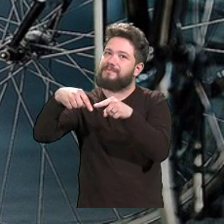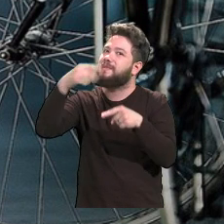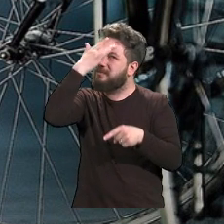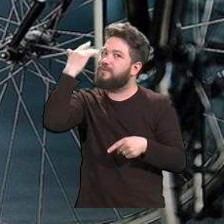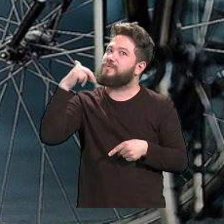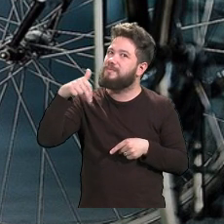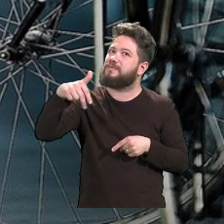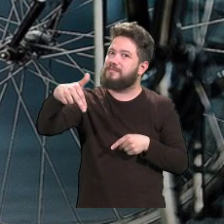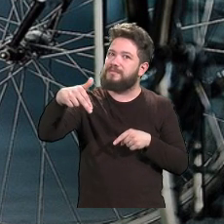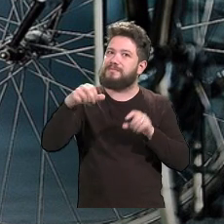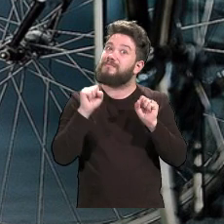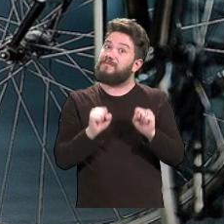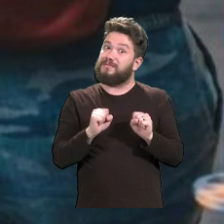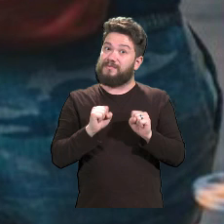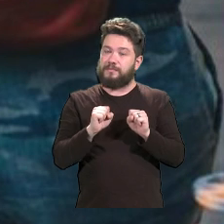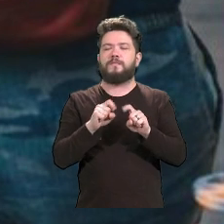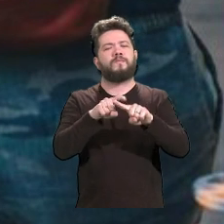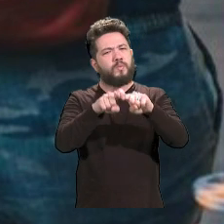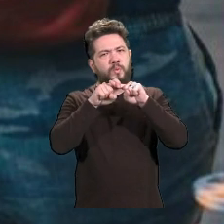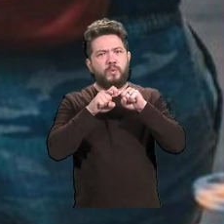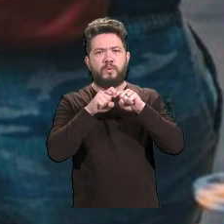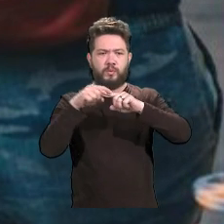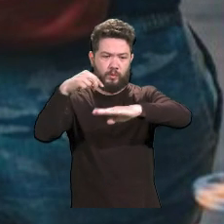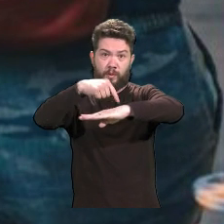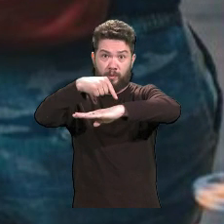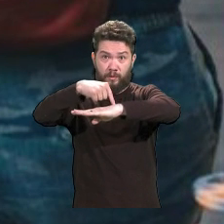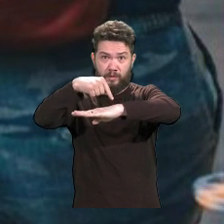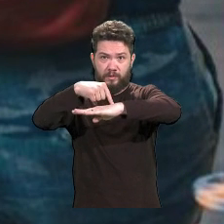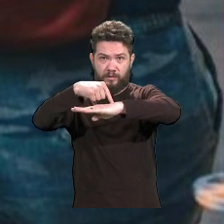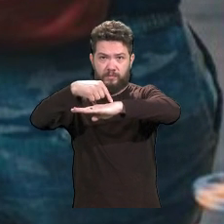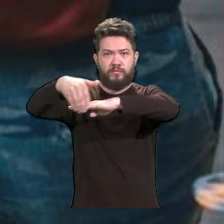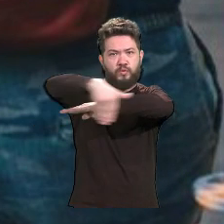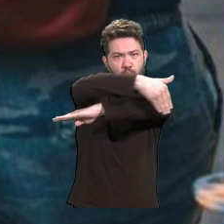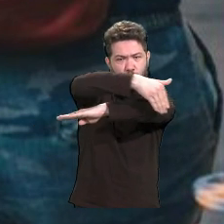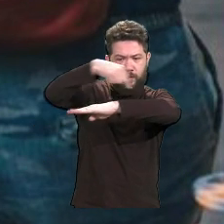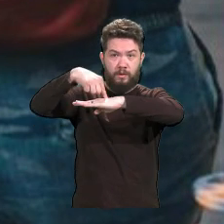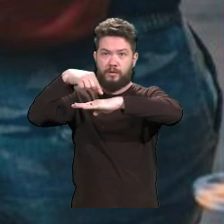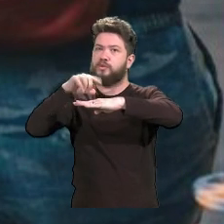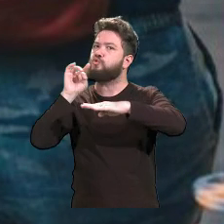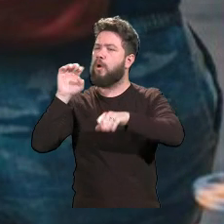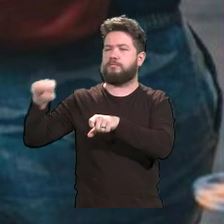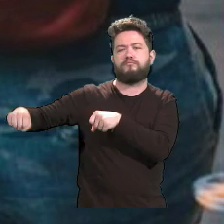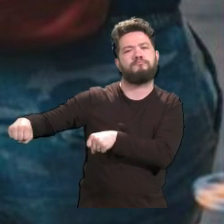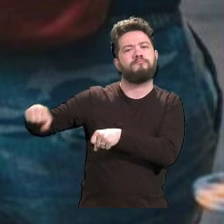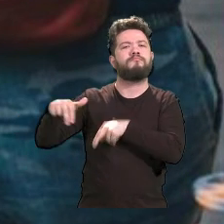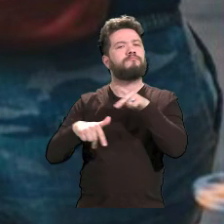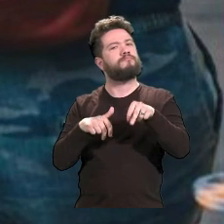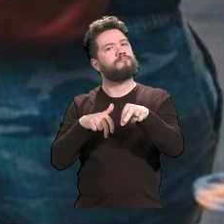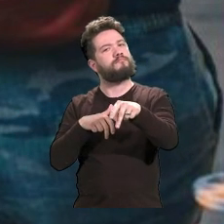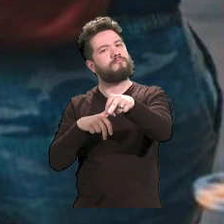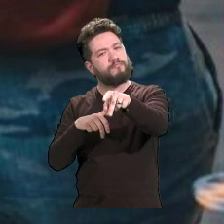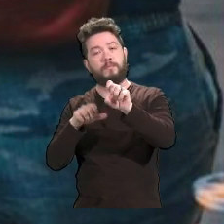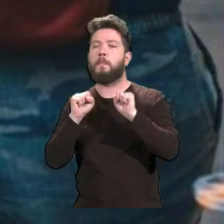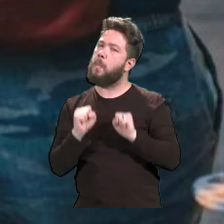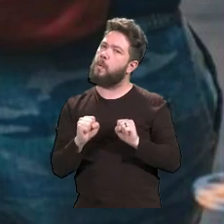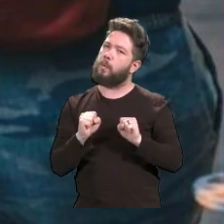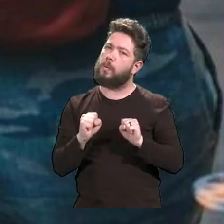você atropelar o pedestre. Andar na calçada somente se for empurrando a bicicleta.